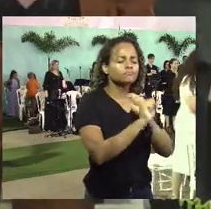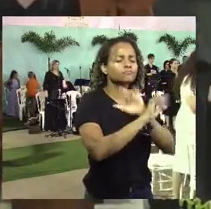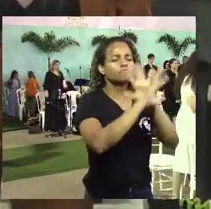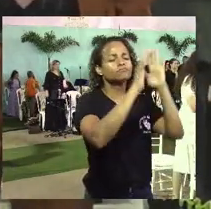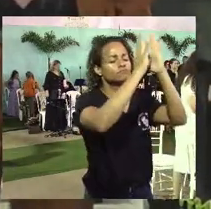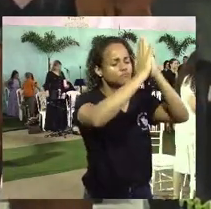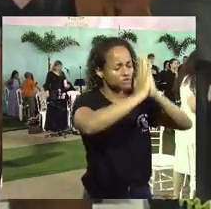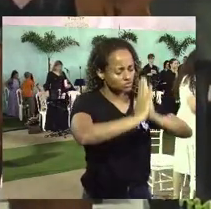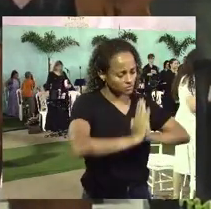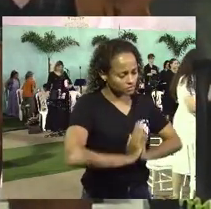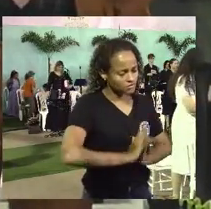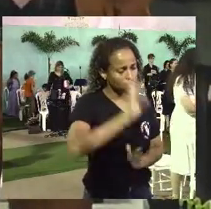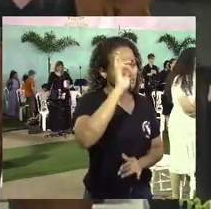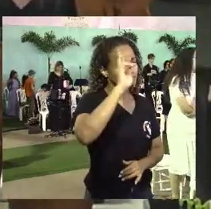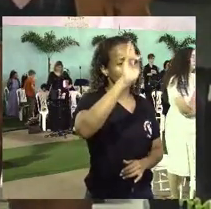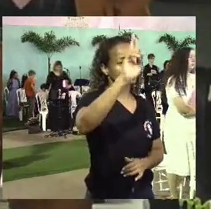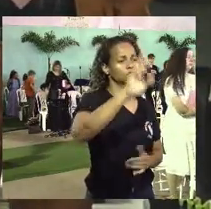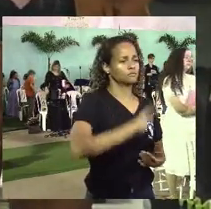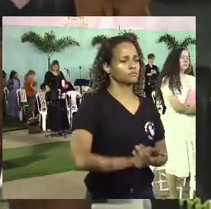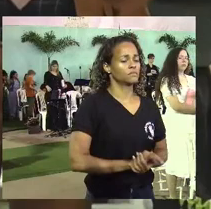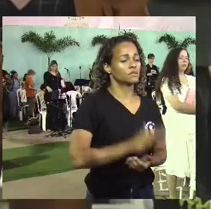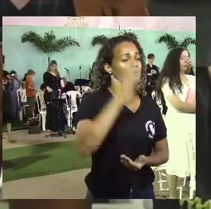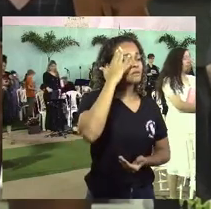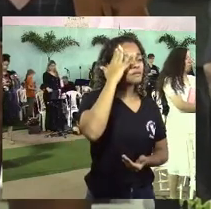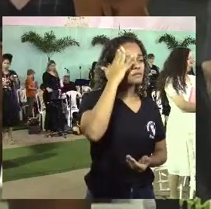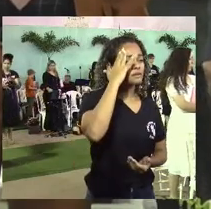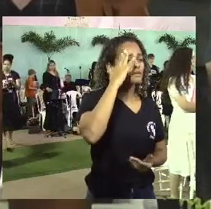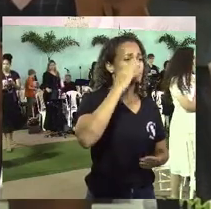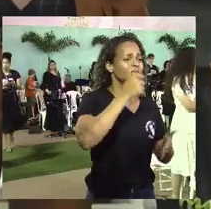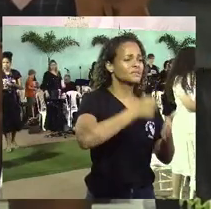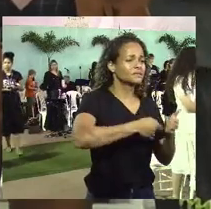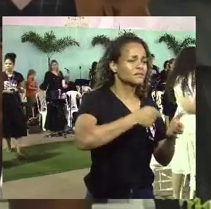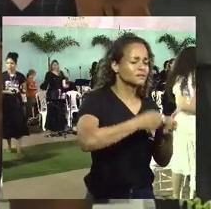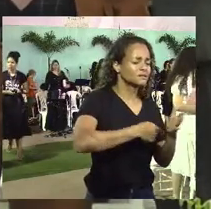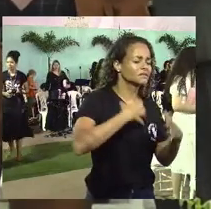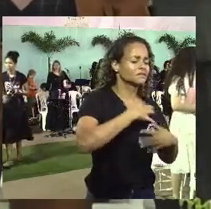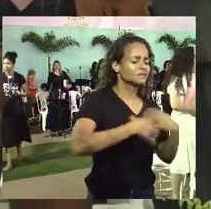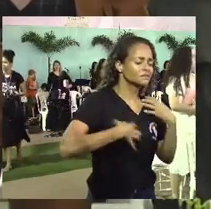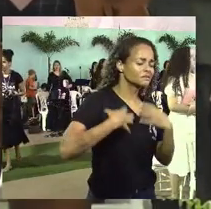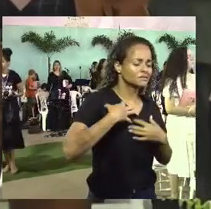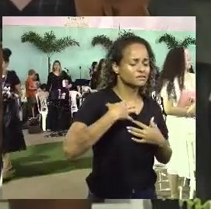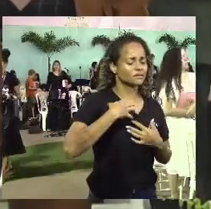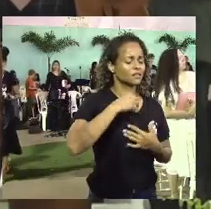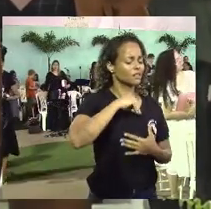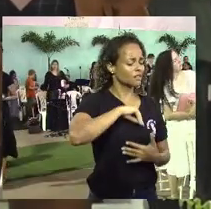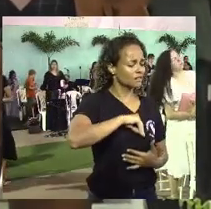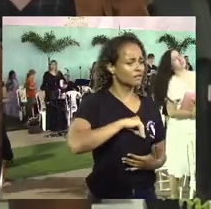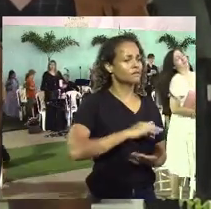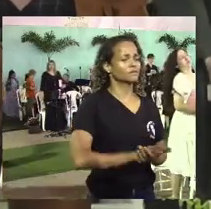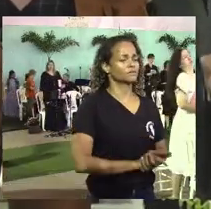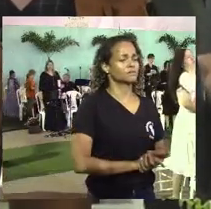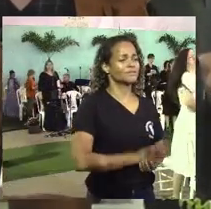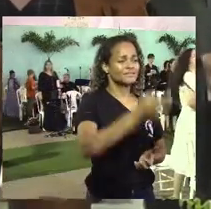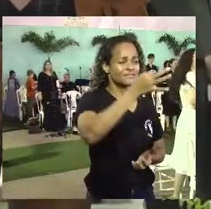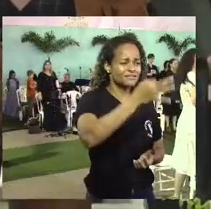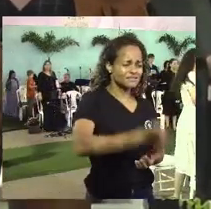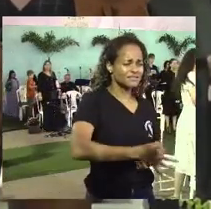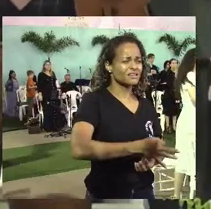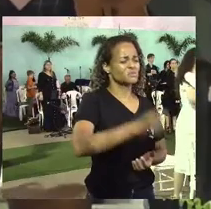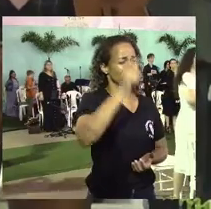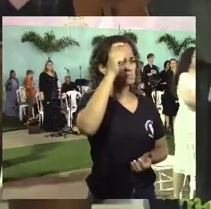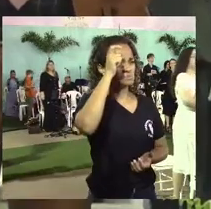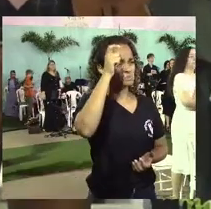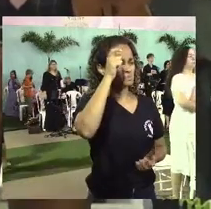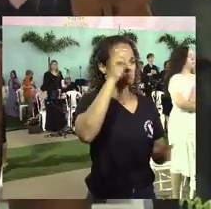senhor certamente há uma batalha no mundo espiritual certamente os demônios